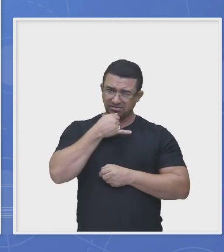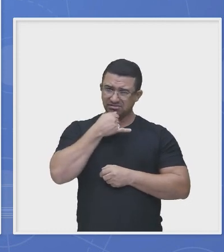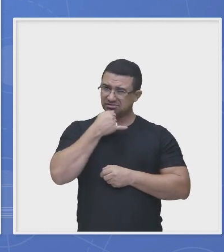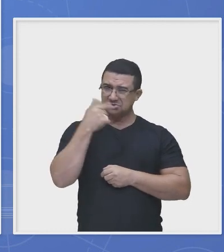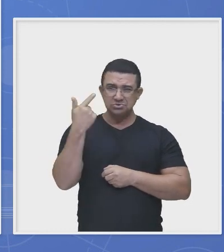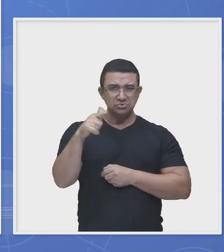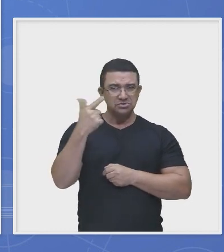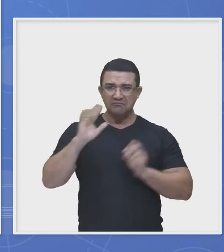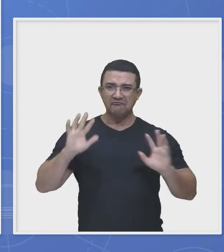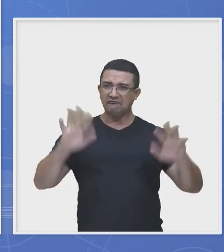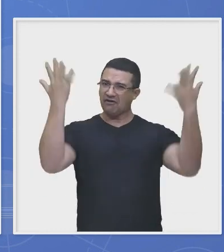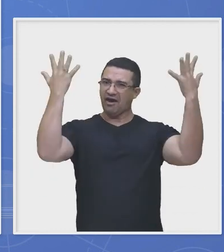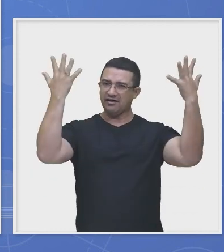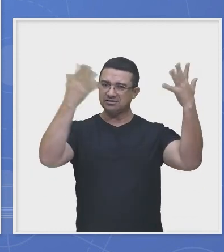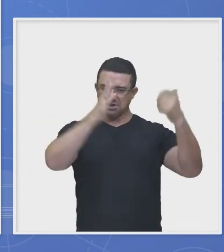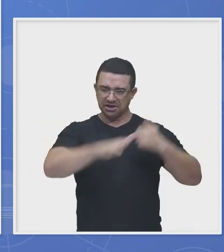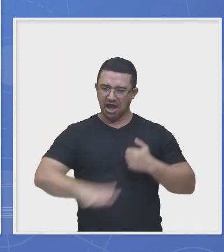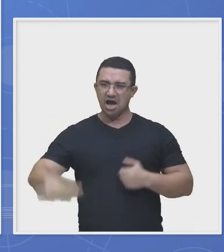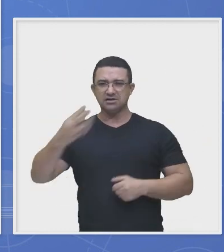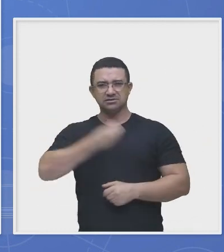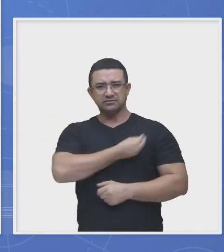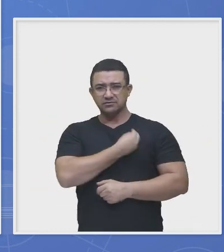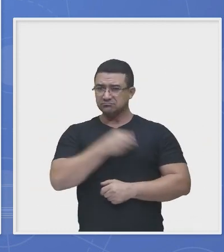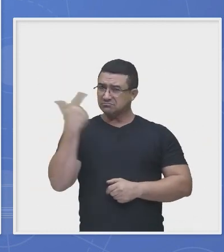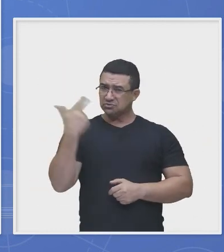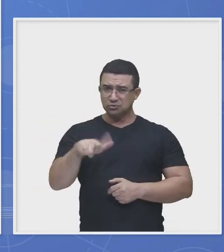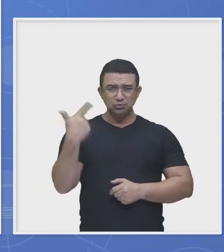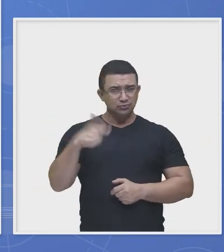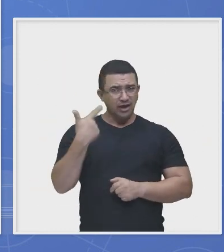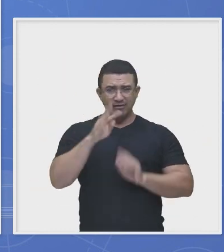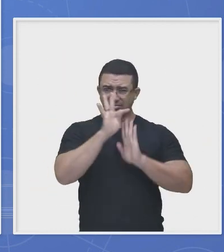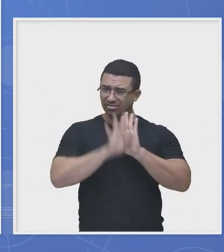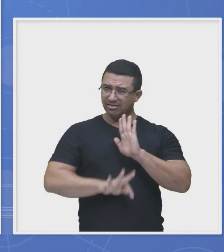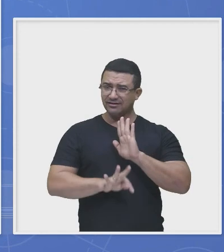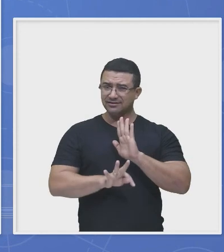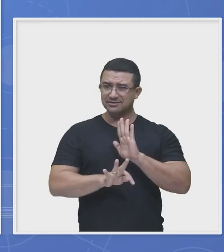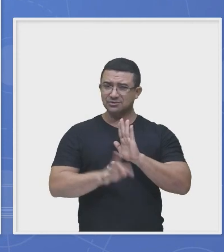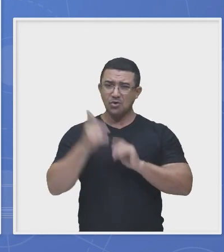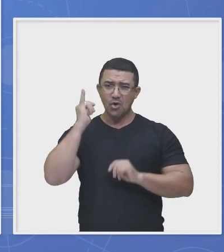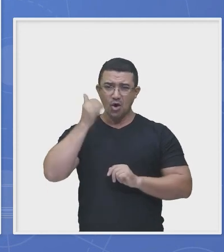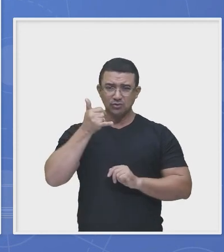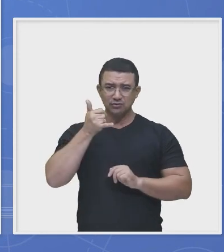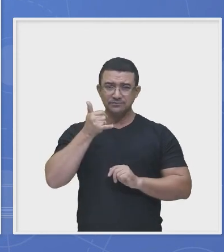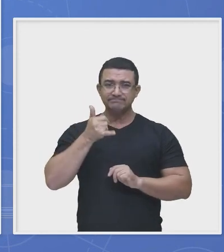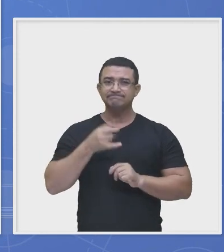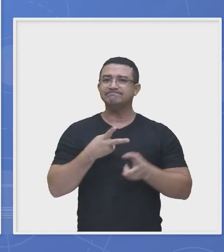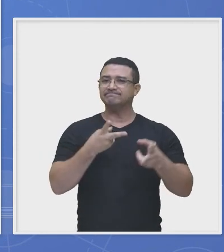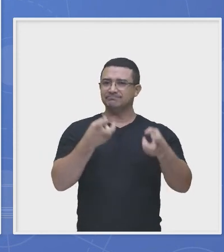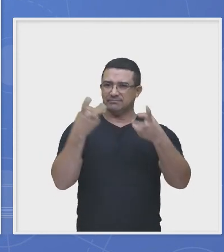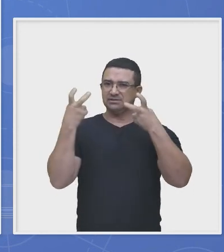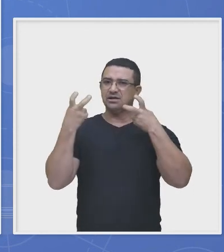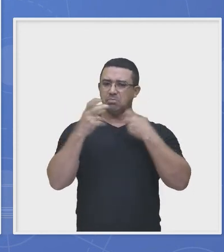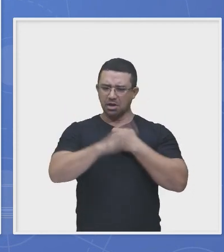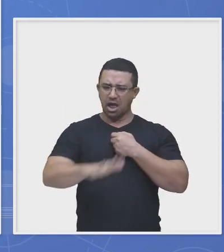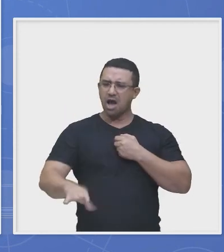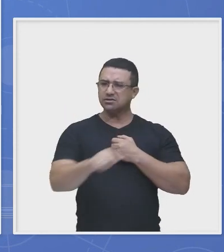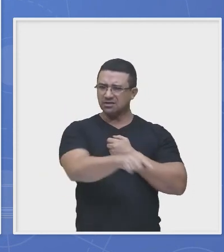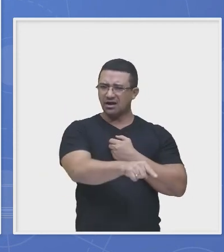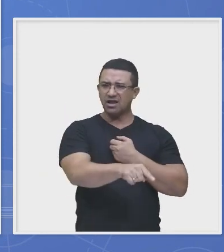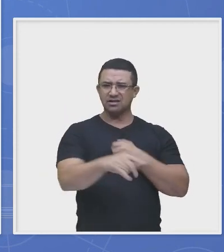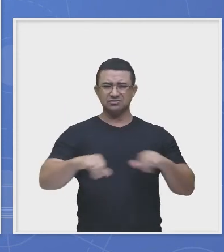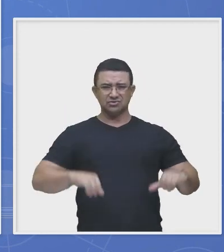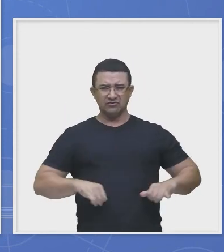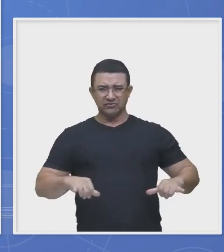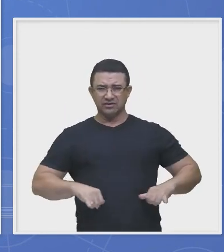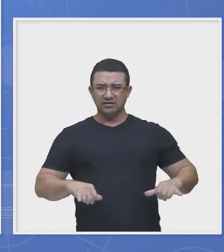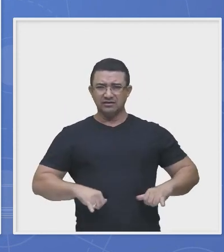essa celebração do viver, da infância, nesse conto. Perceba que ela foi maltratada, né? Então isso não é celebrar